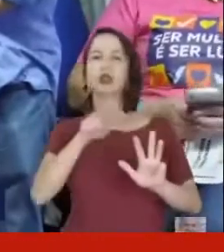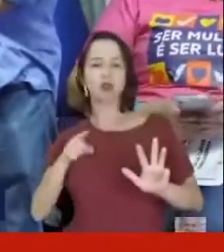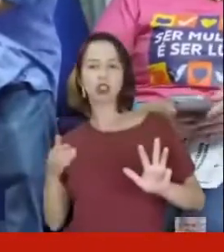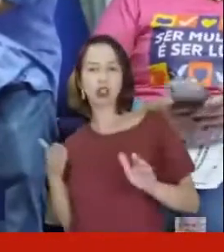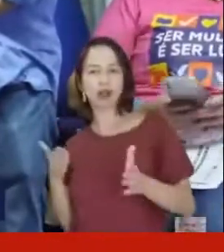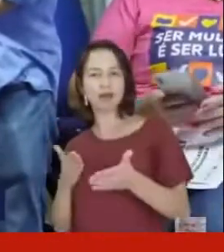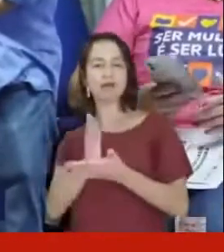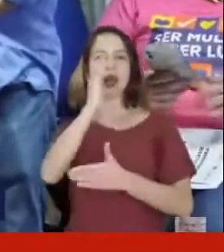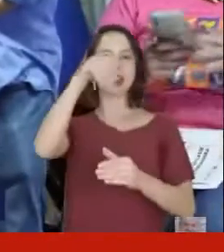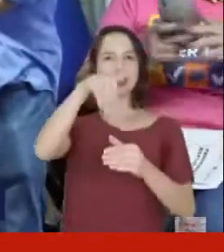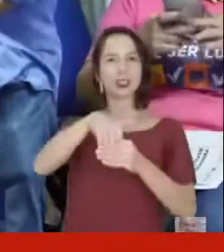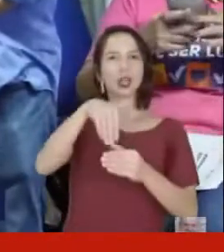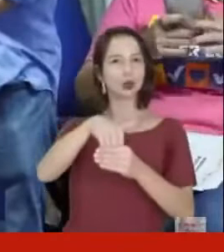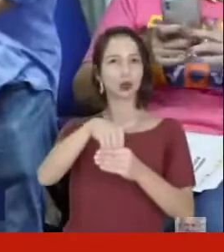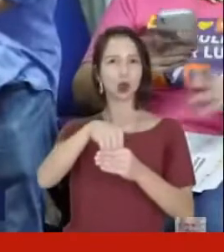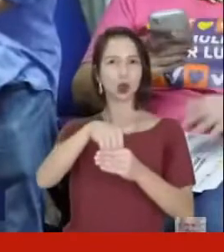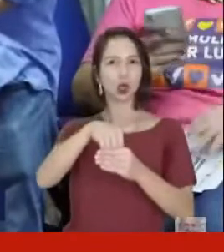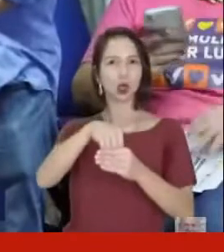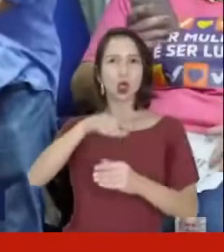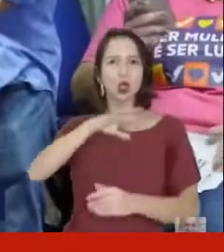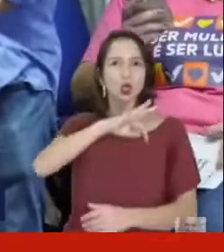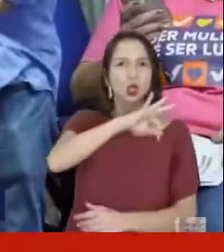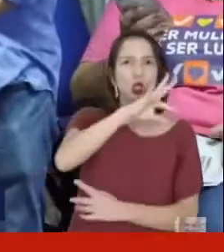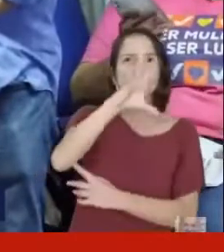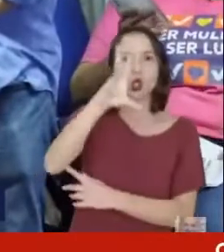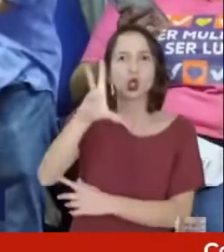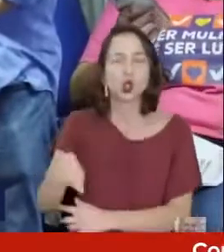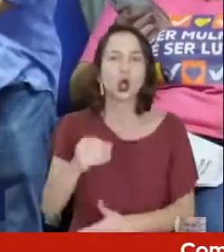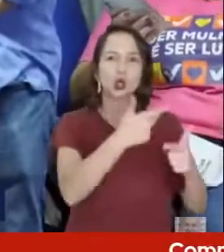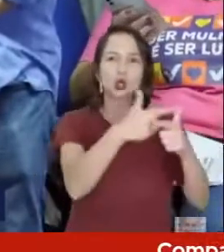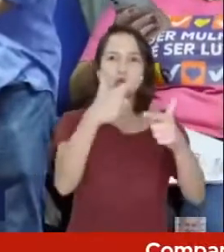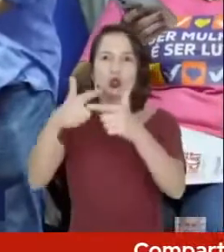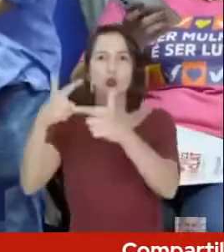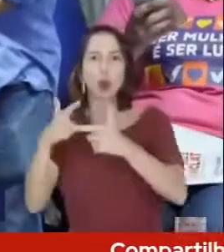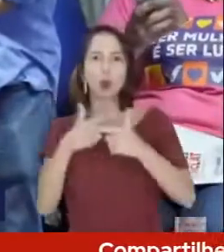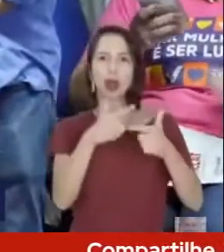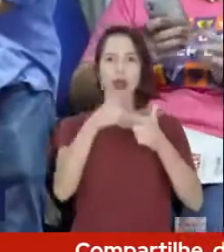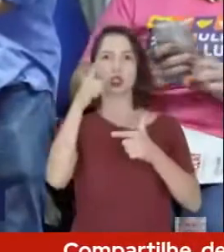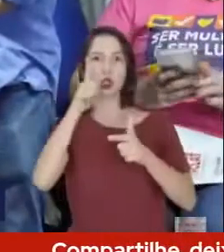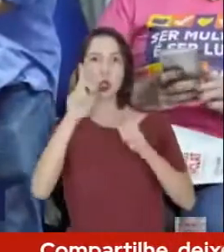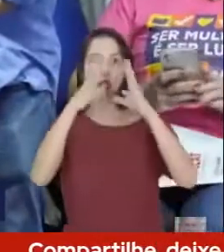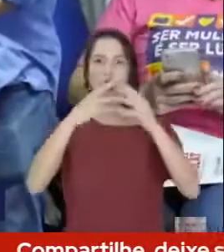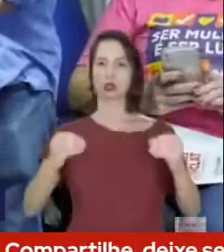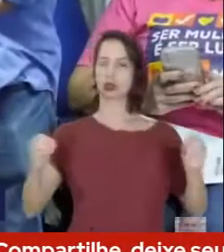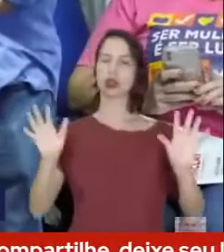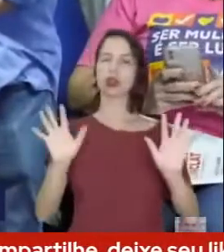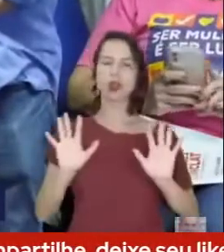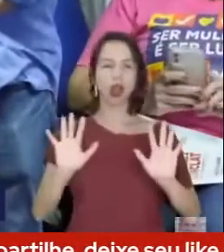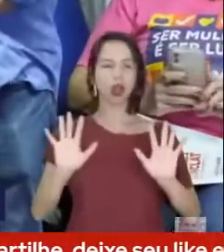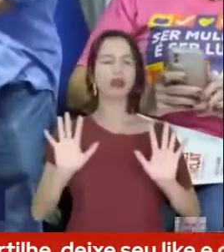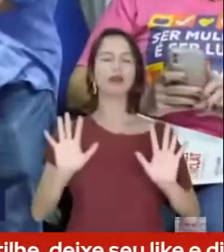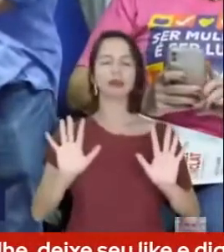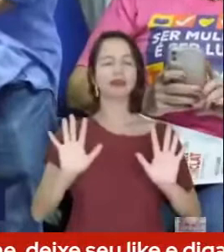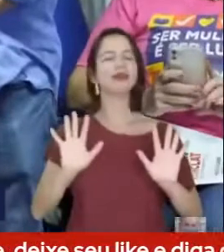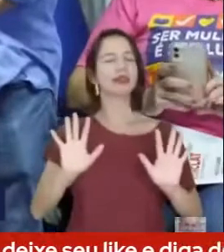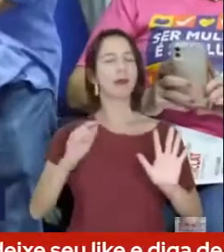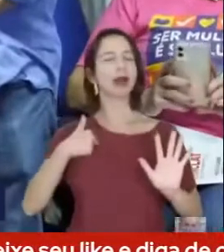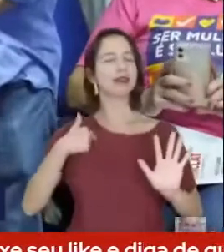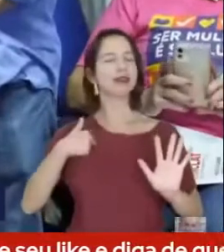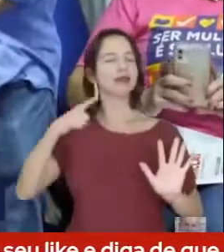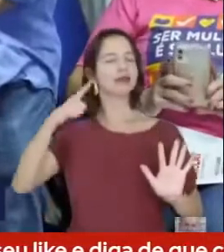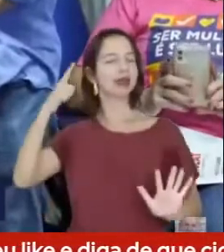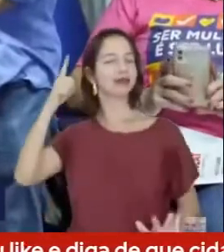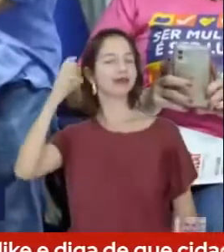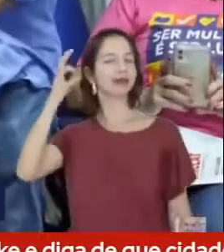dúvida que você vai olhar com muita clareza na questão de geração de emprego